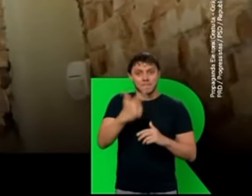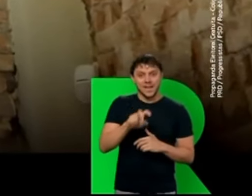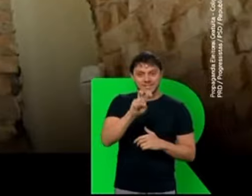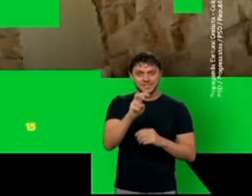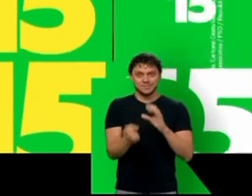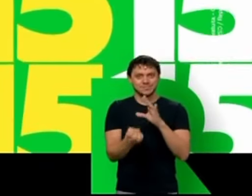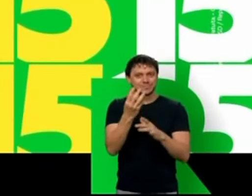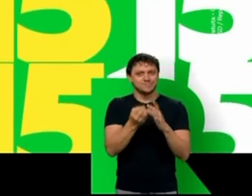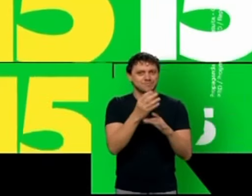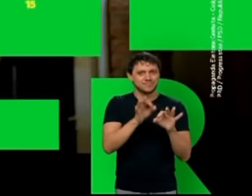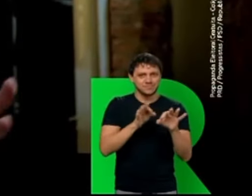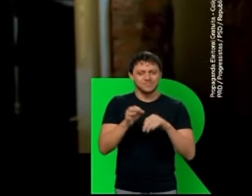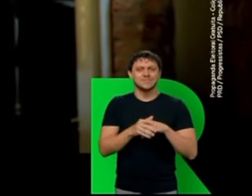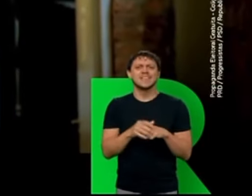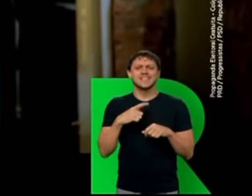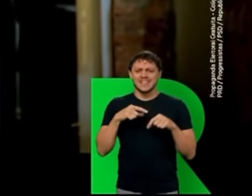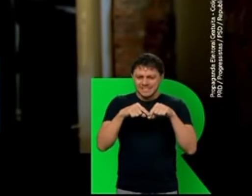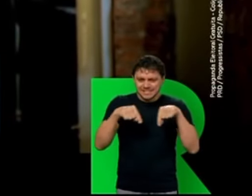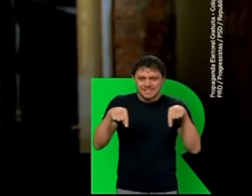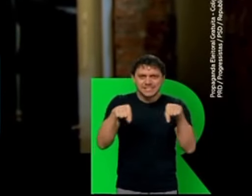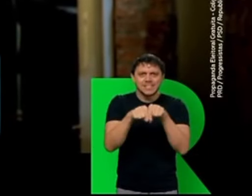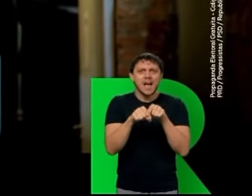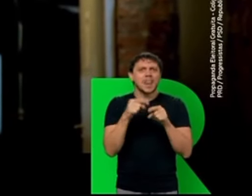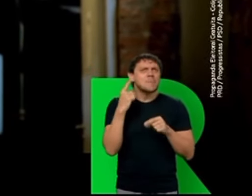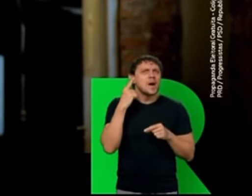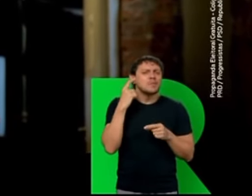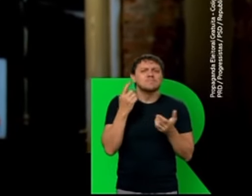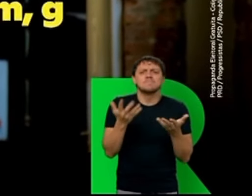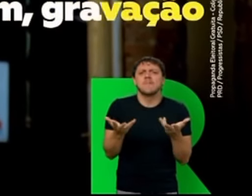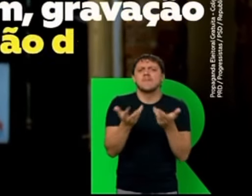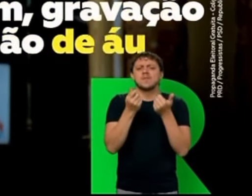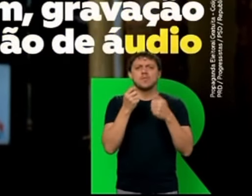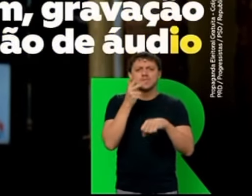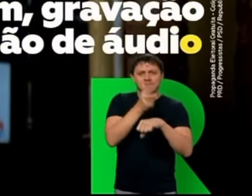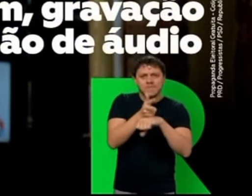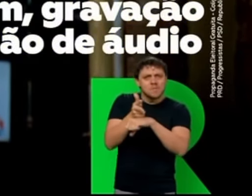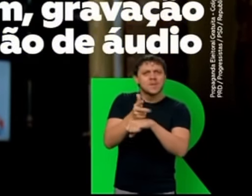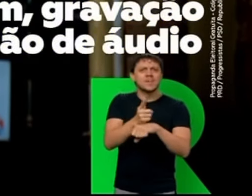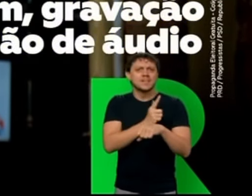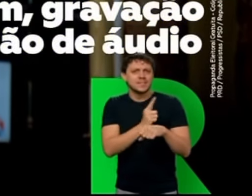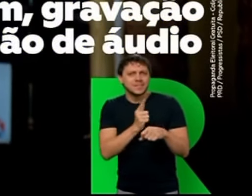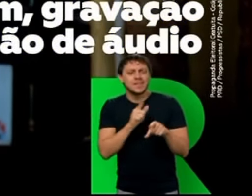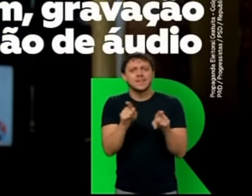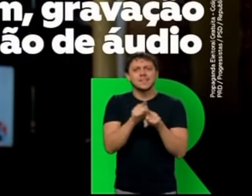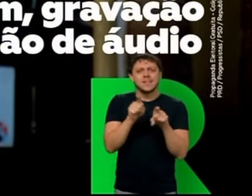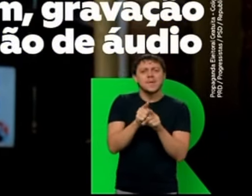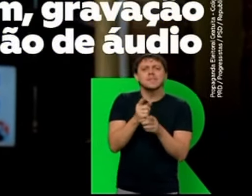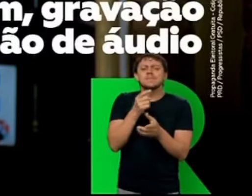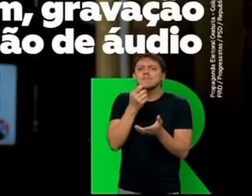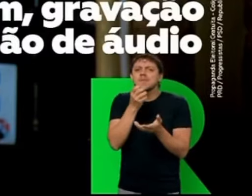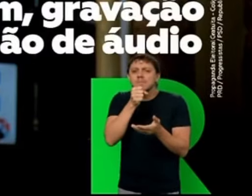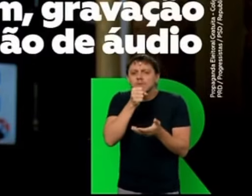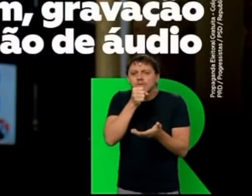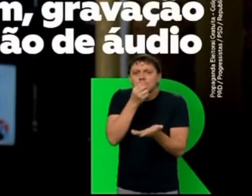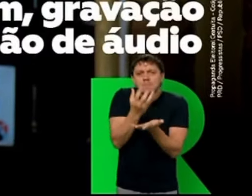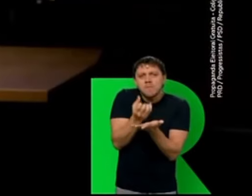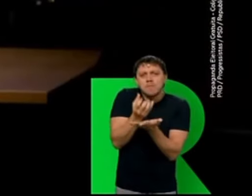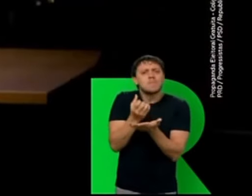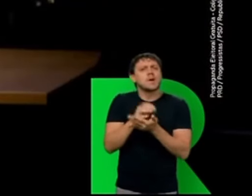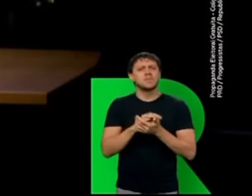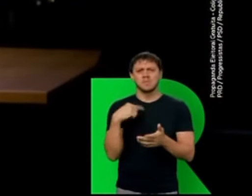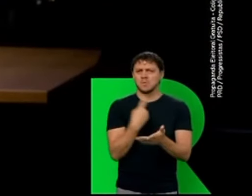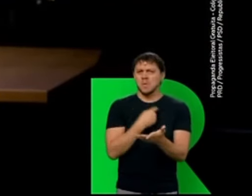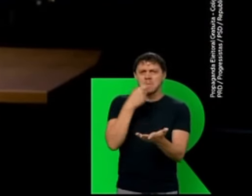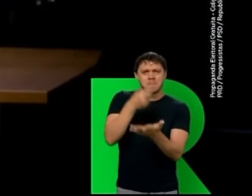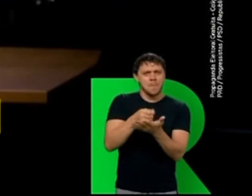estão a caminho. As salas com acústicas excelentes, aparelho de filmagem, aparelho de gravação de captação de áudio.